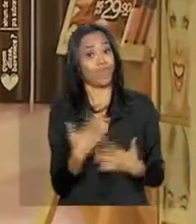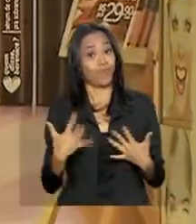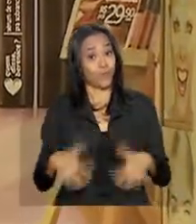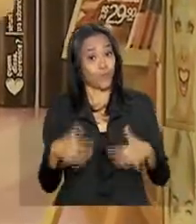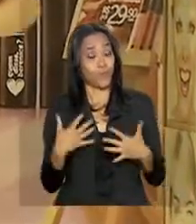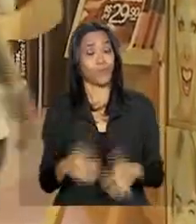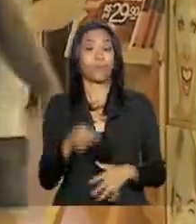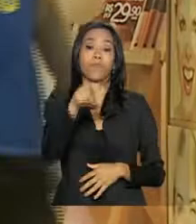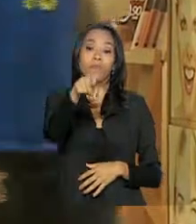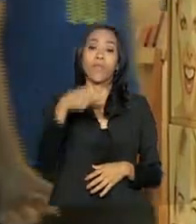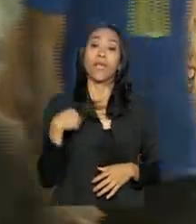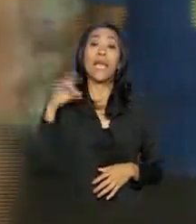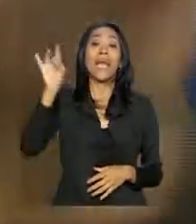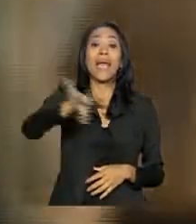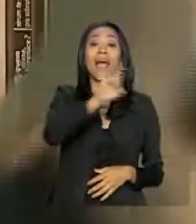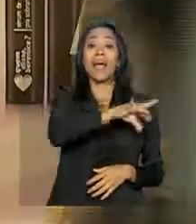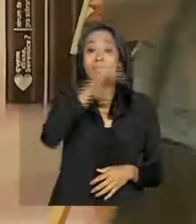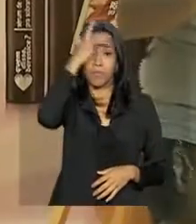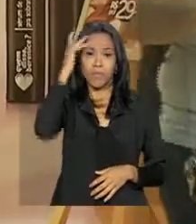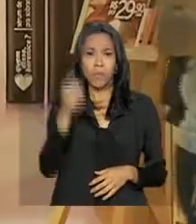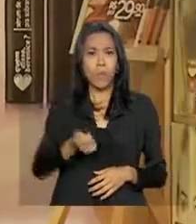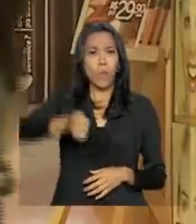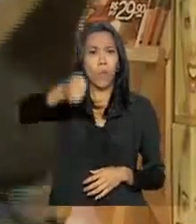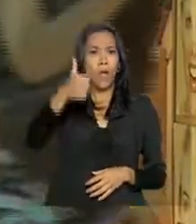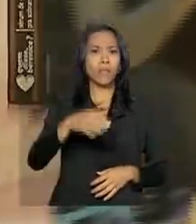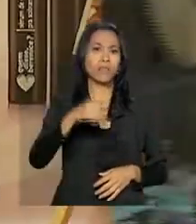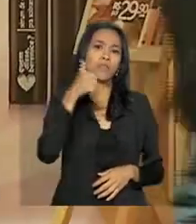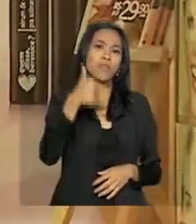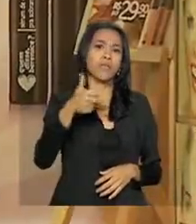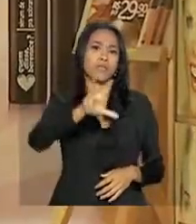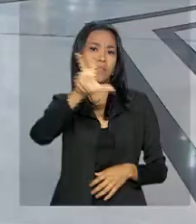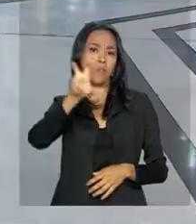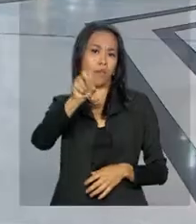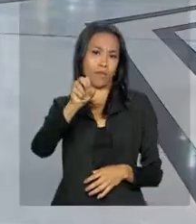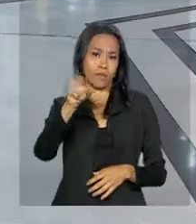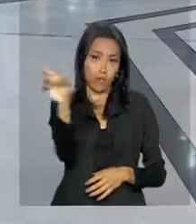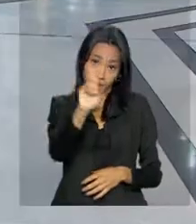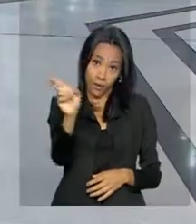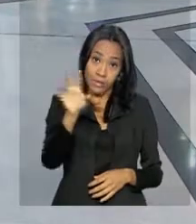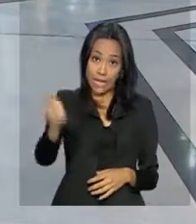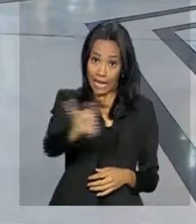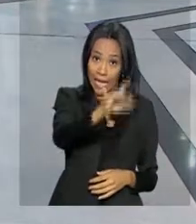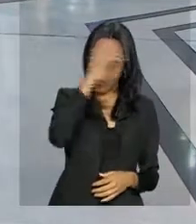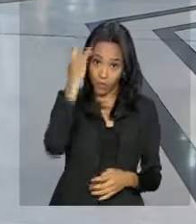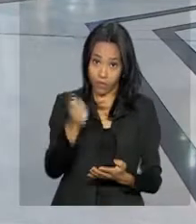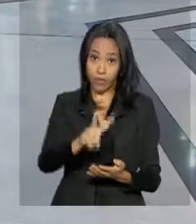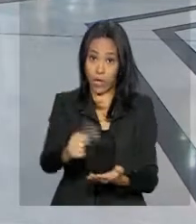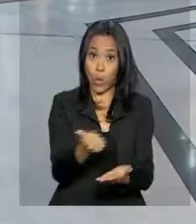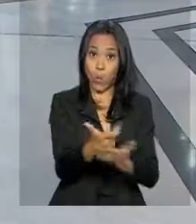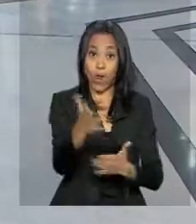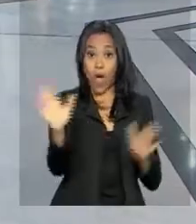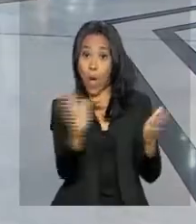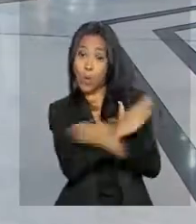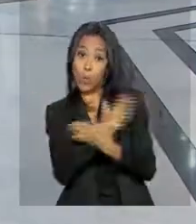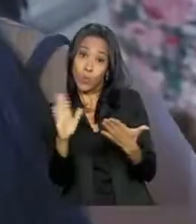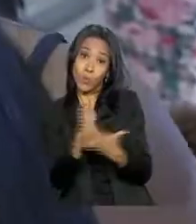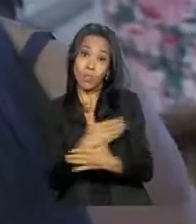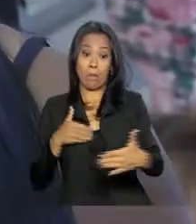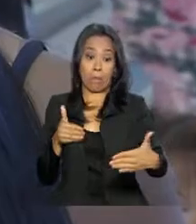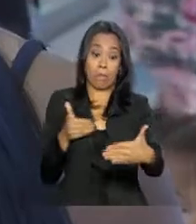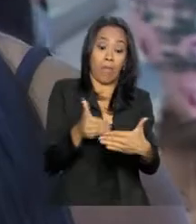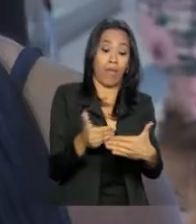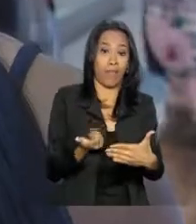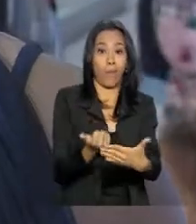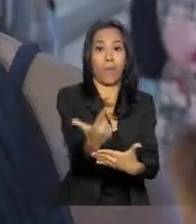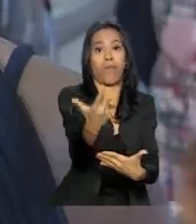gasto médio por pessoa será de quase 150 reais muitos estão deixando a compra para a última hora tá pensando